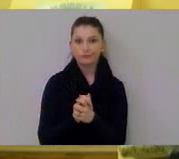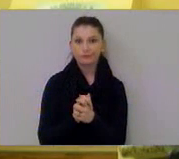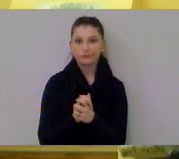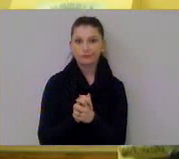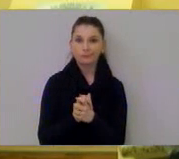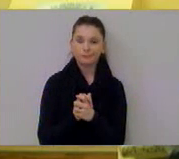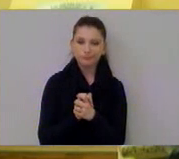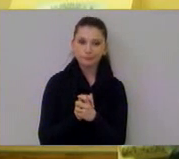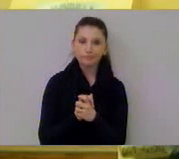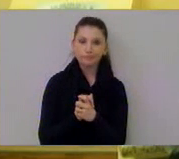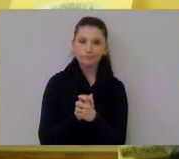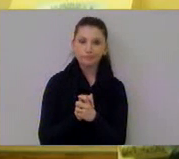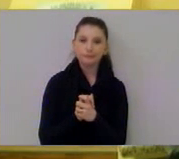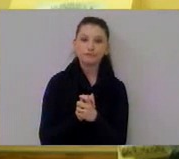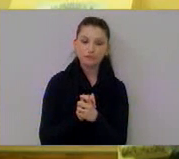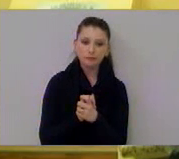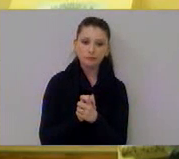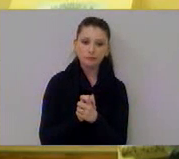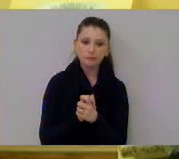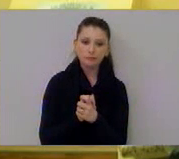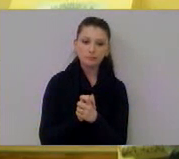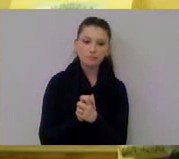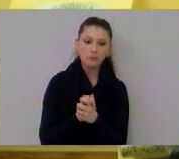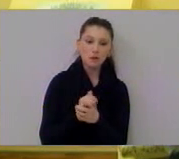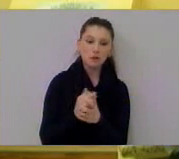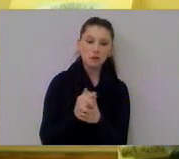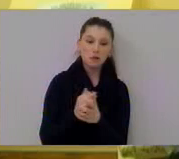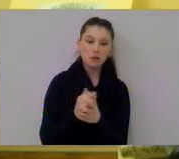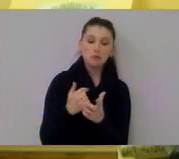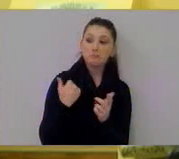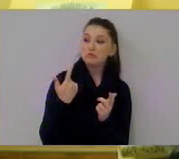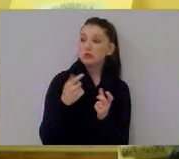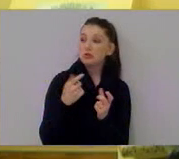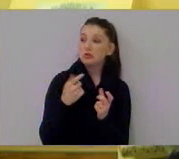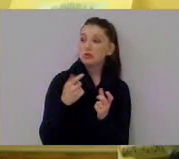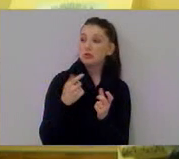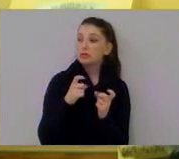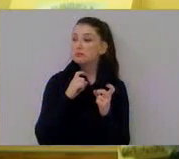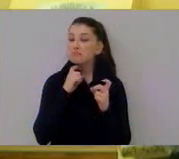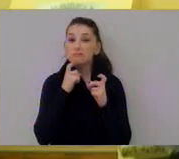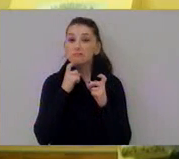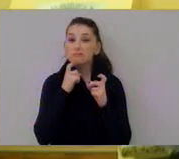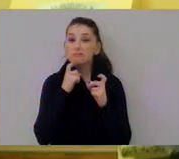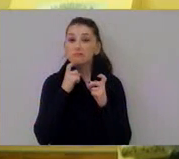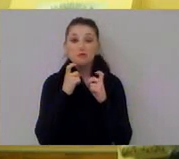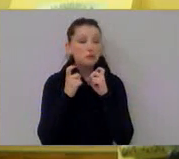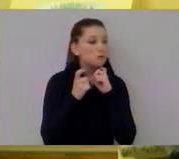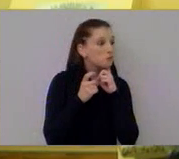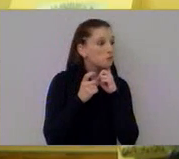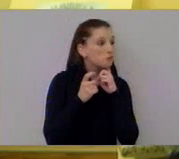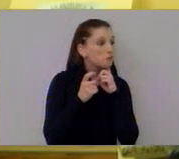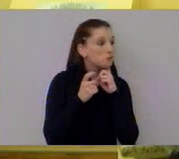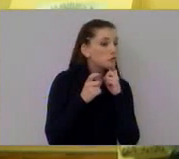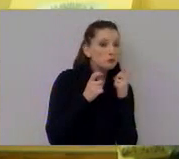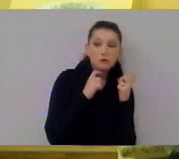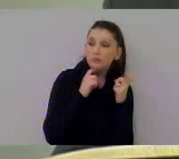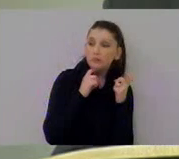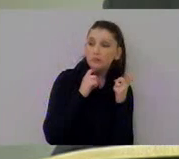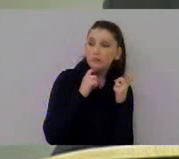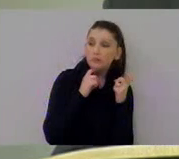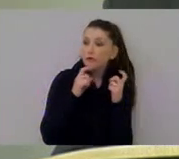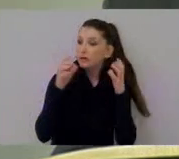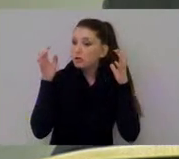aquela dúvida que se novamente vai ser enchido. Então, eu acho que o